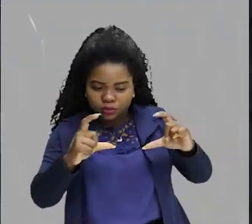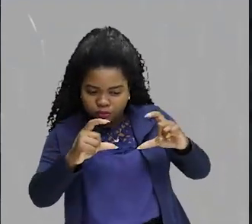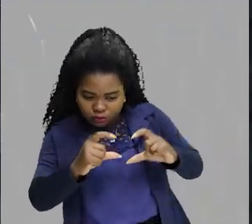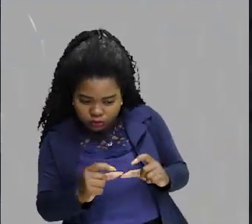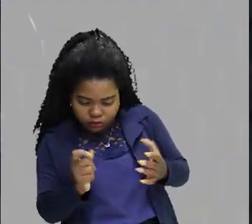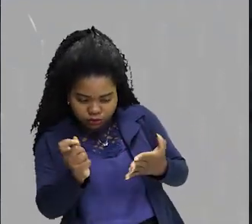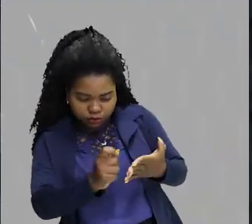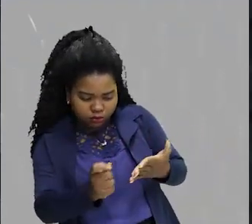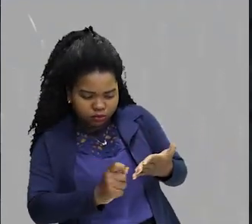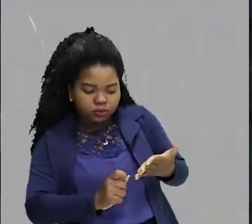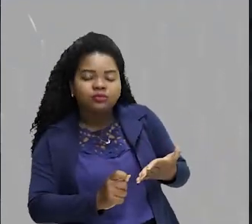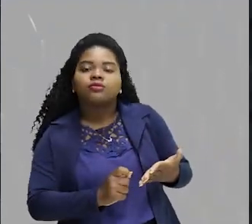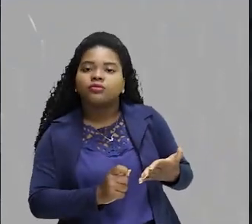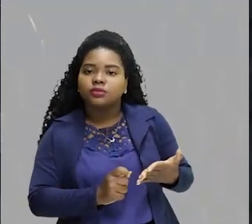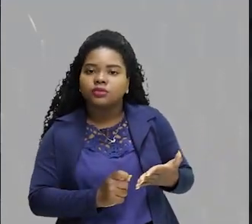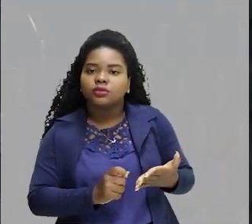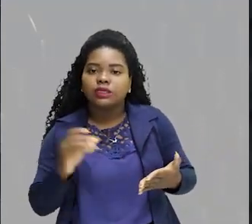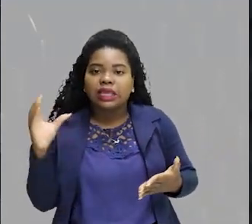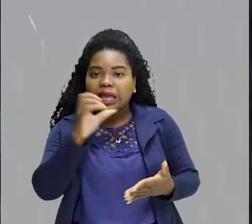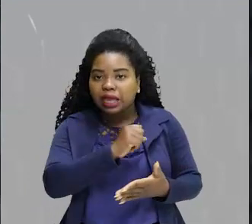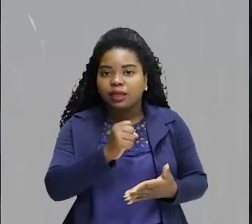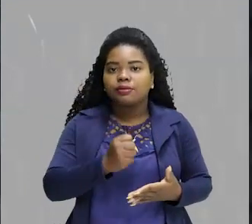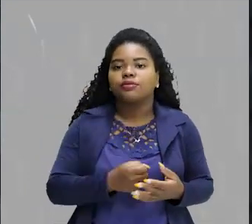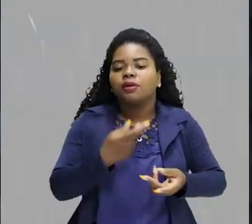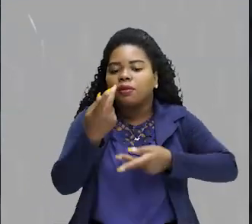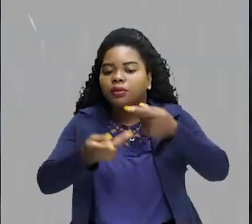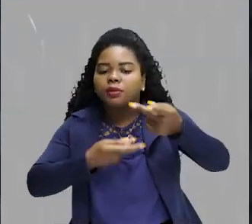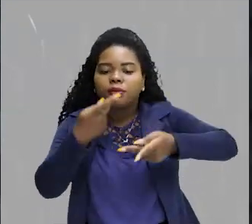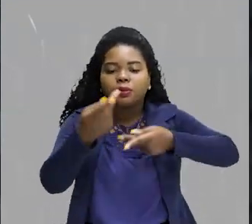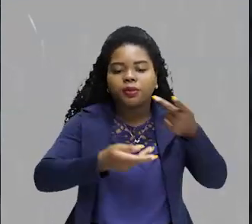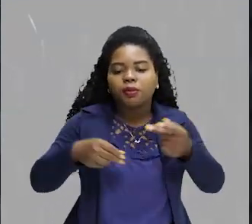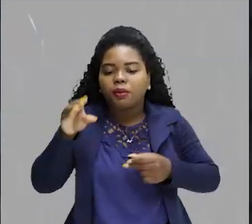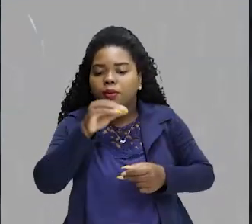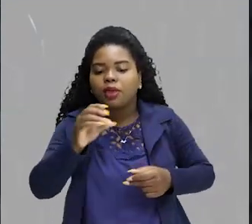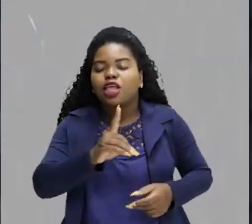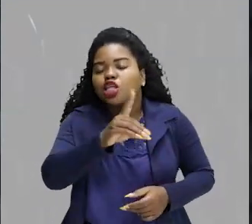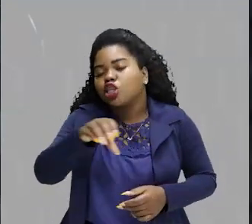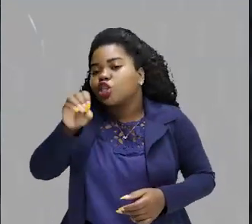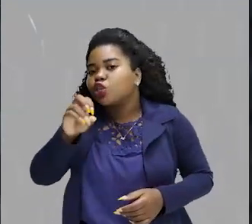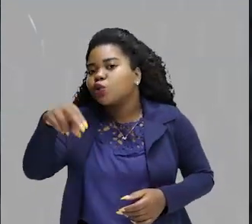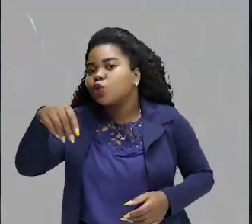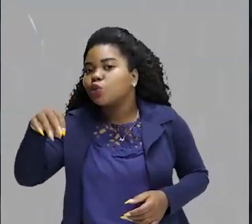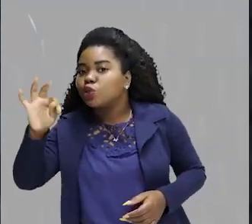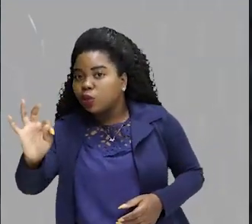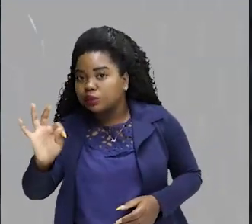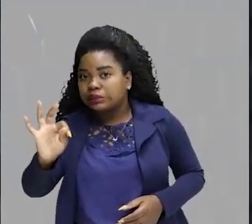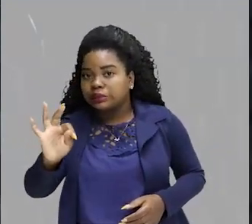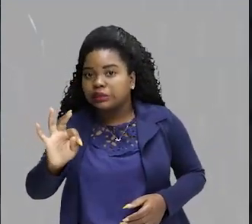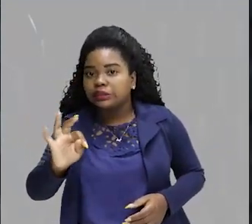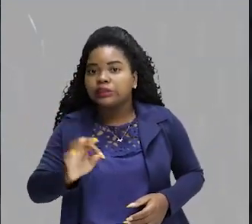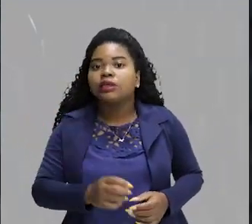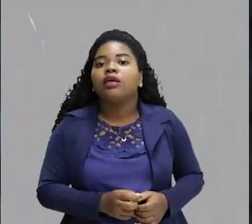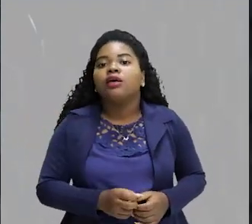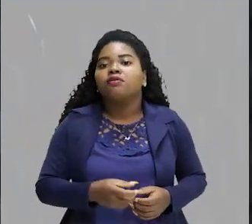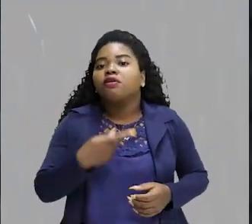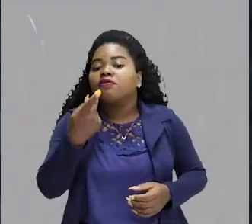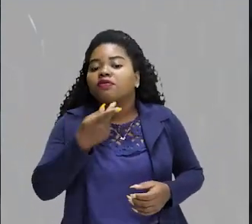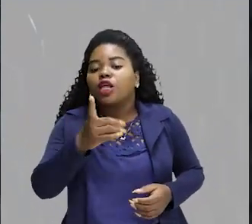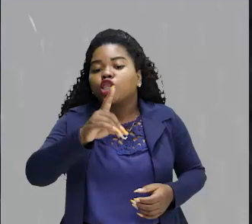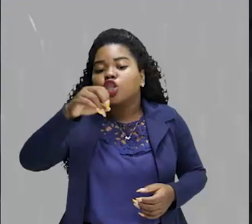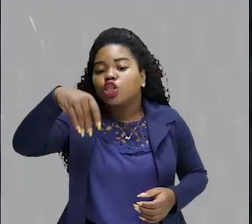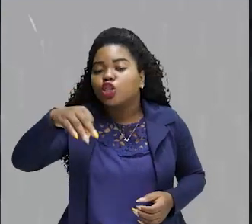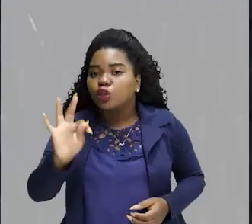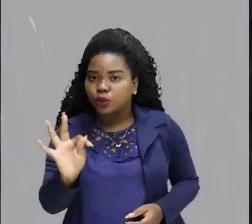escrita, quanto acelere na pronúncia. Ao invés de falar do not, você fala don't. Ao invés de falar